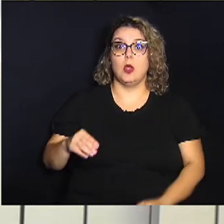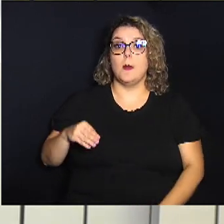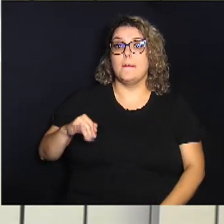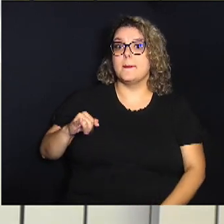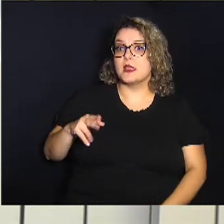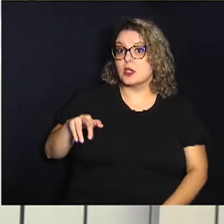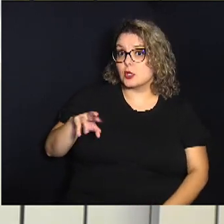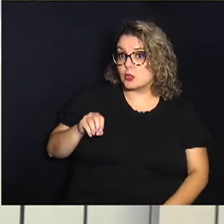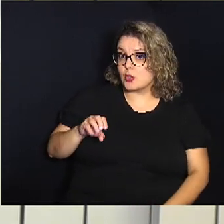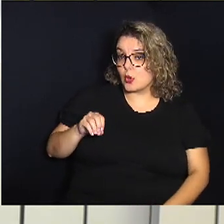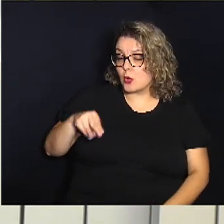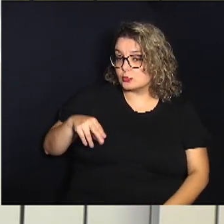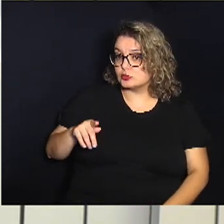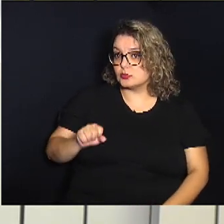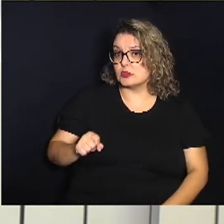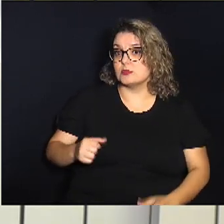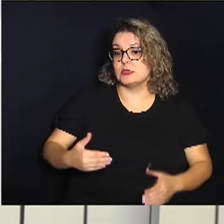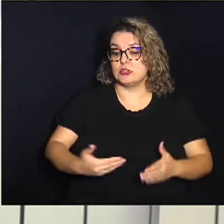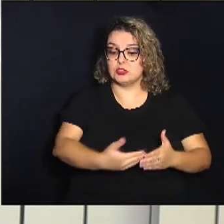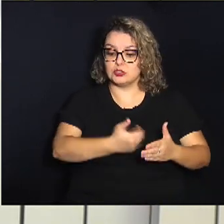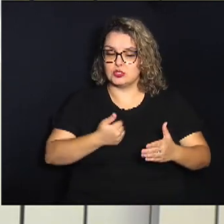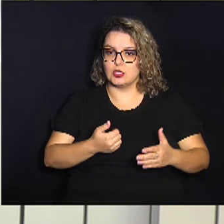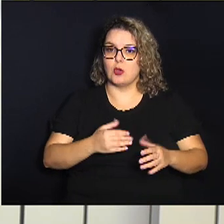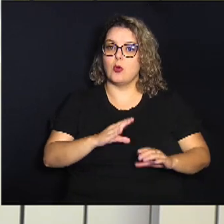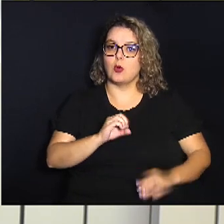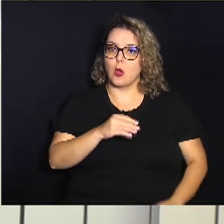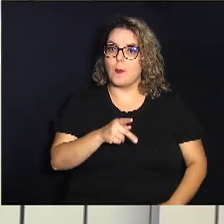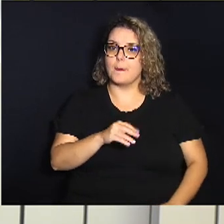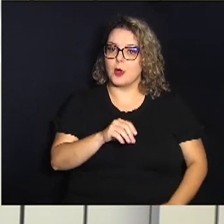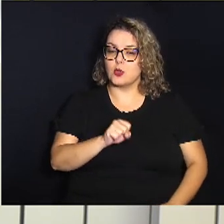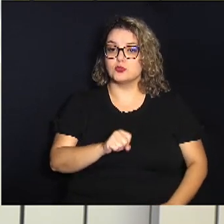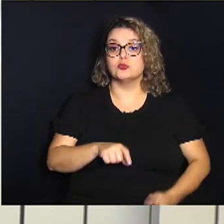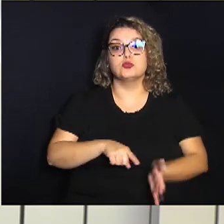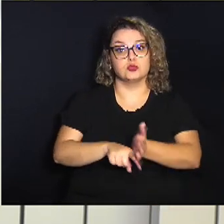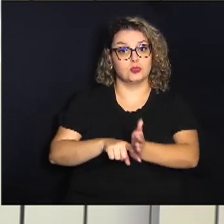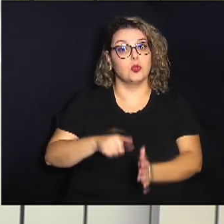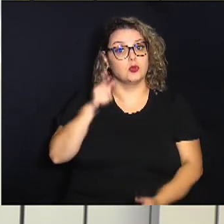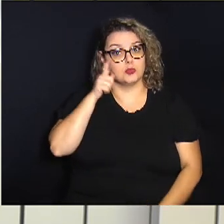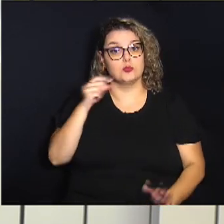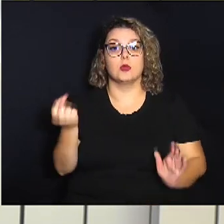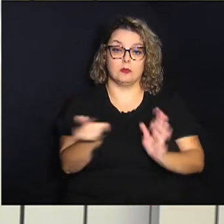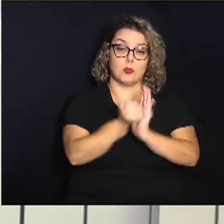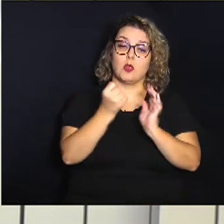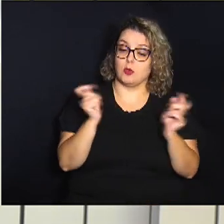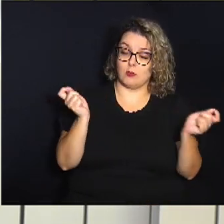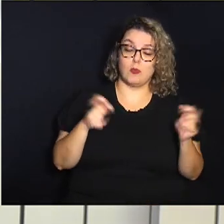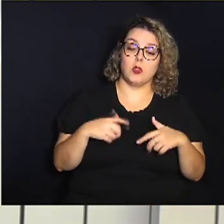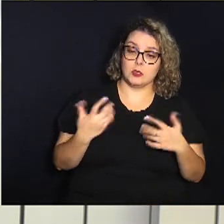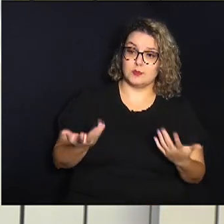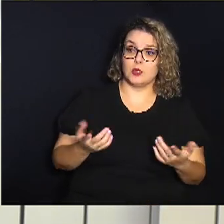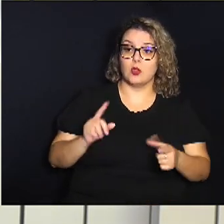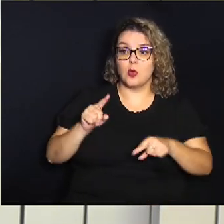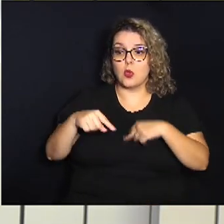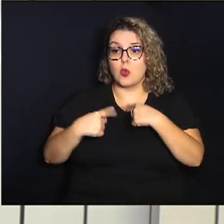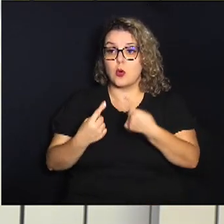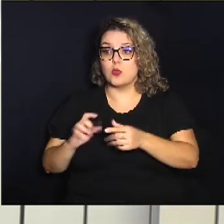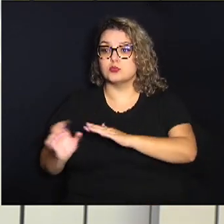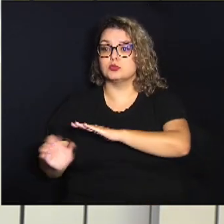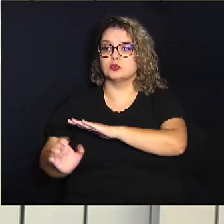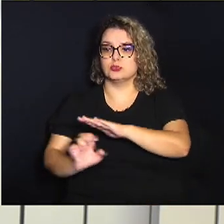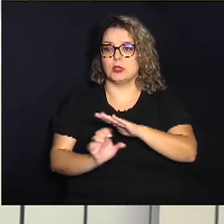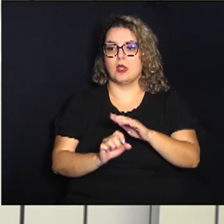composto, os pesquisadores já conseguiram uma patente, o que possibilita que outras empresas